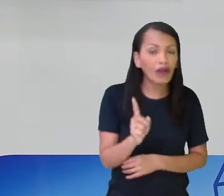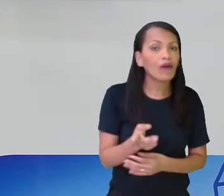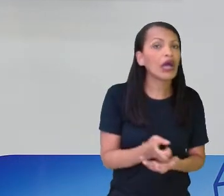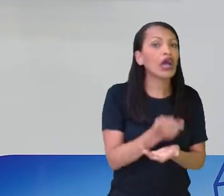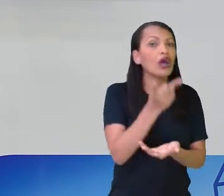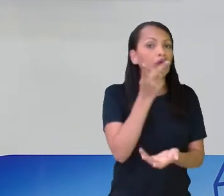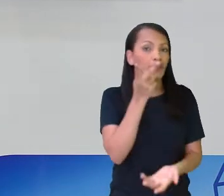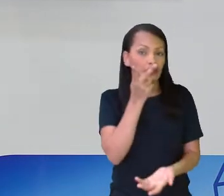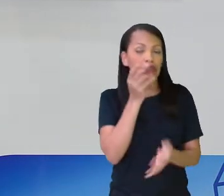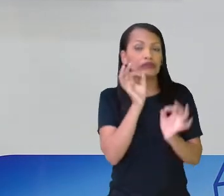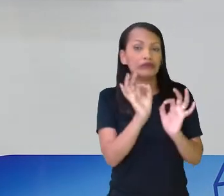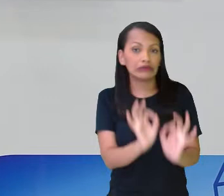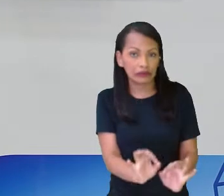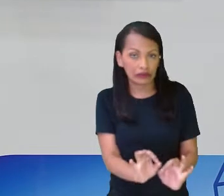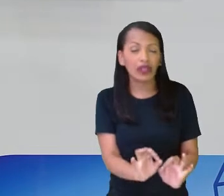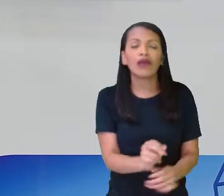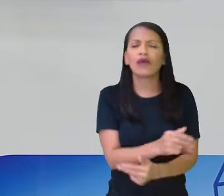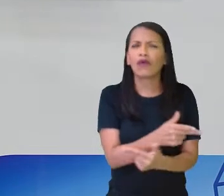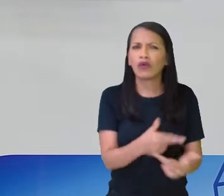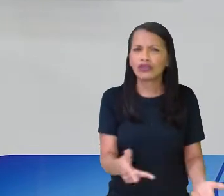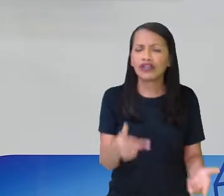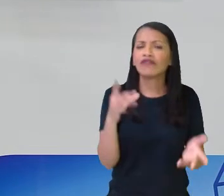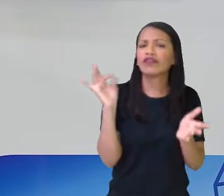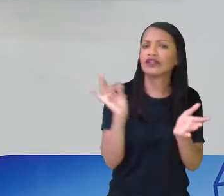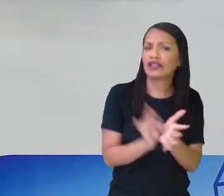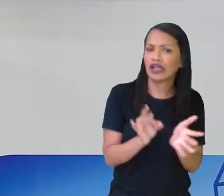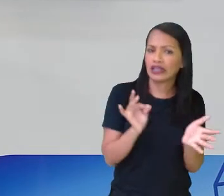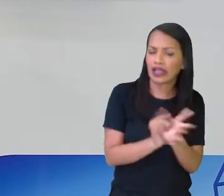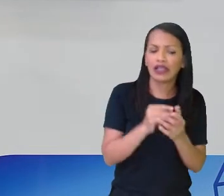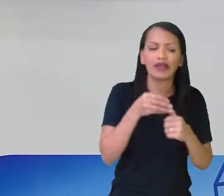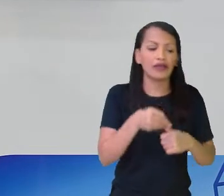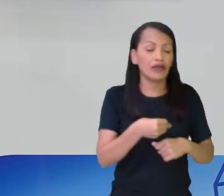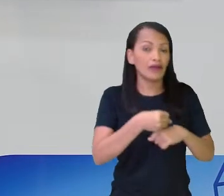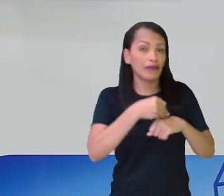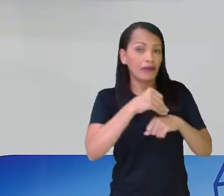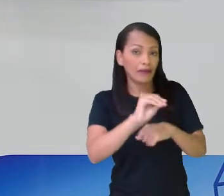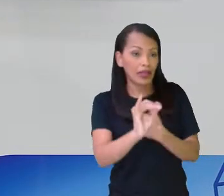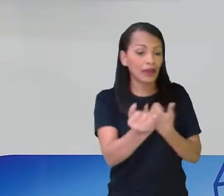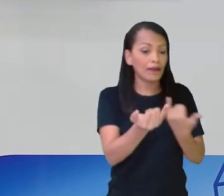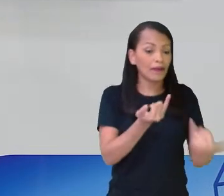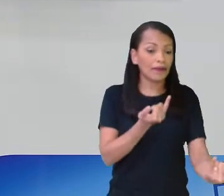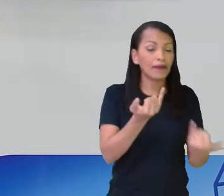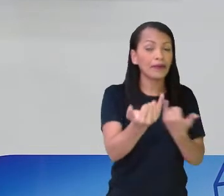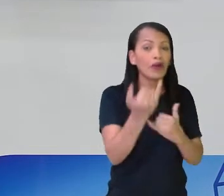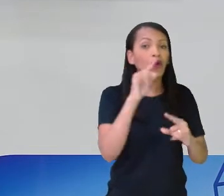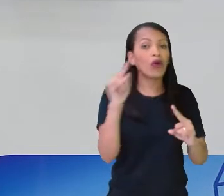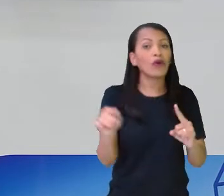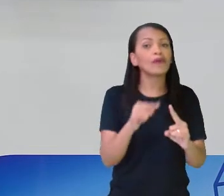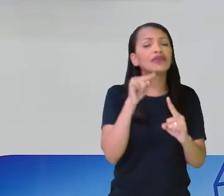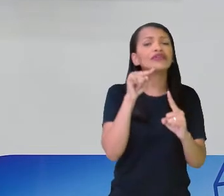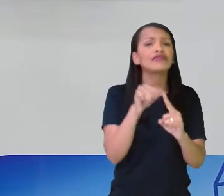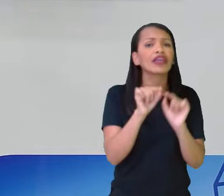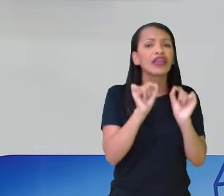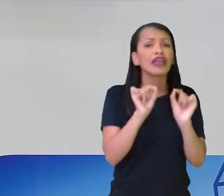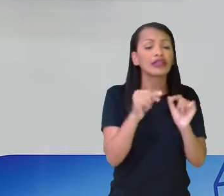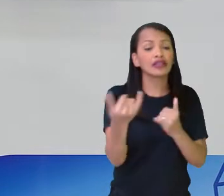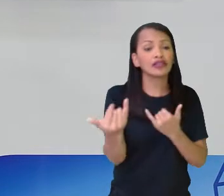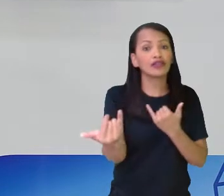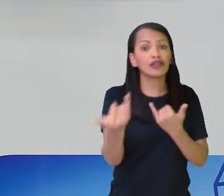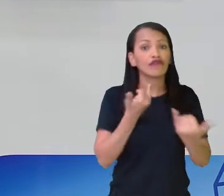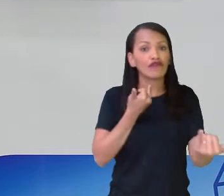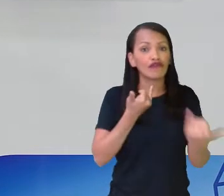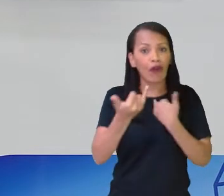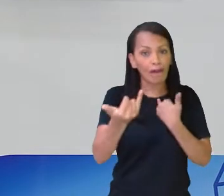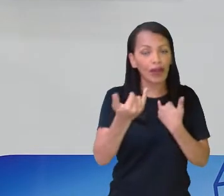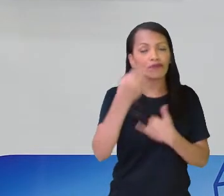são fatos que ocorrem e alguém vai transmiti-los para a gente com o objetivo de quê? De nos informar. Lembrem